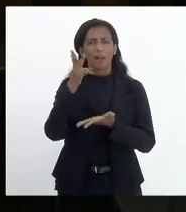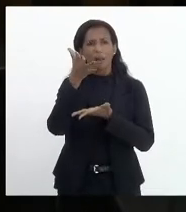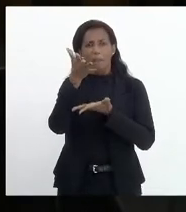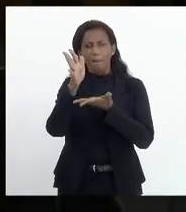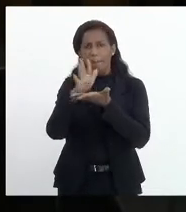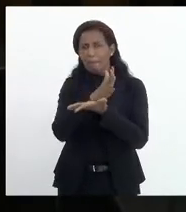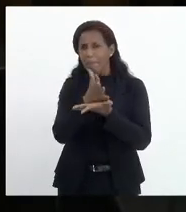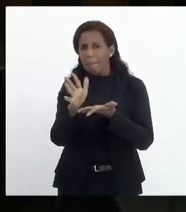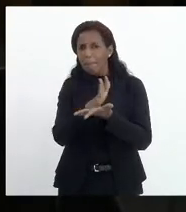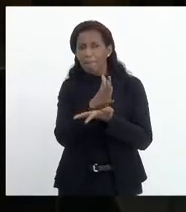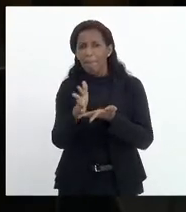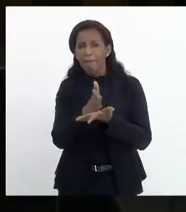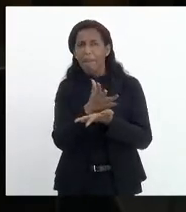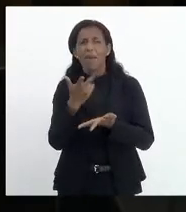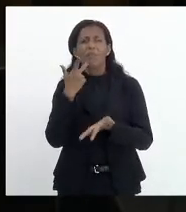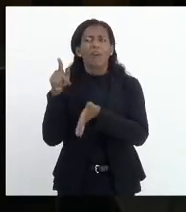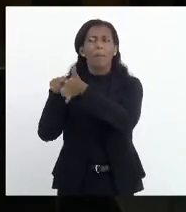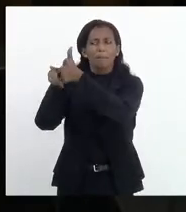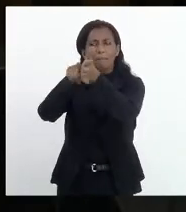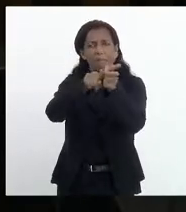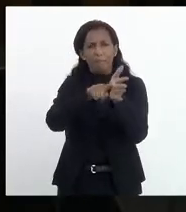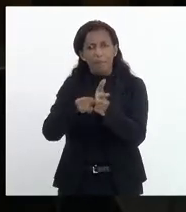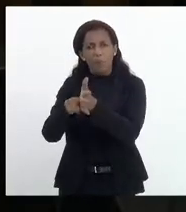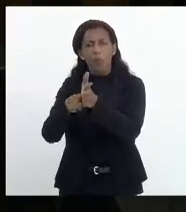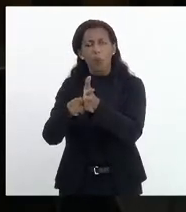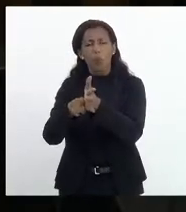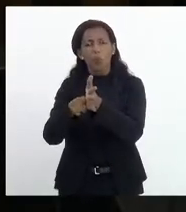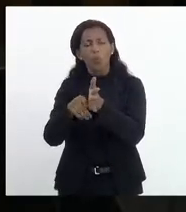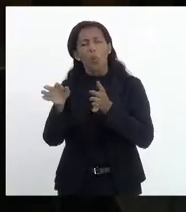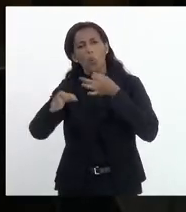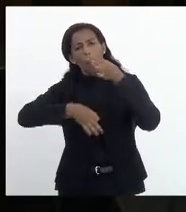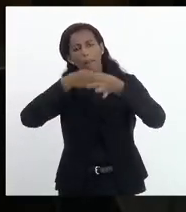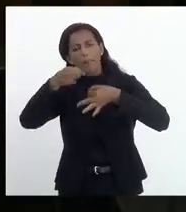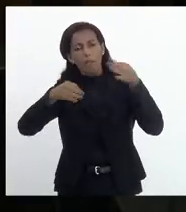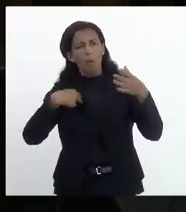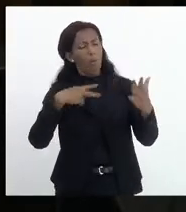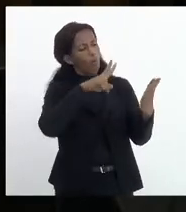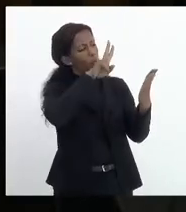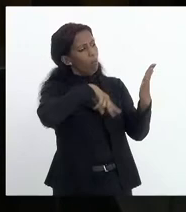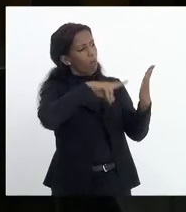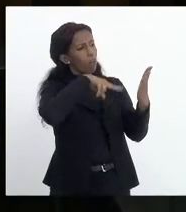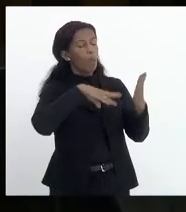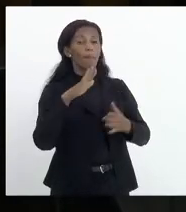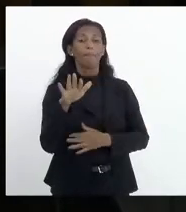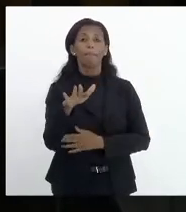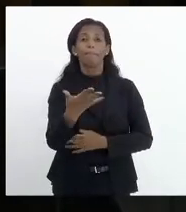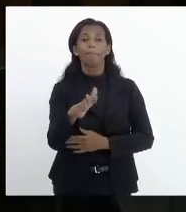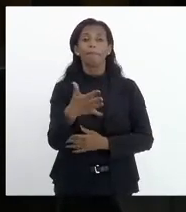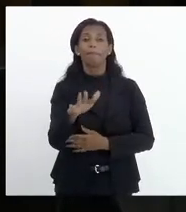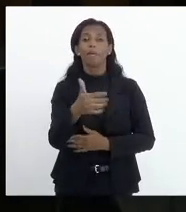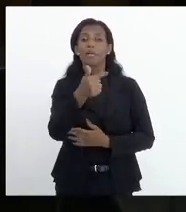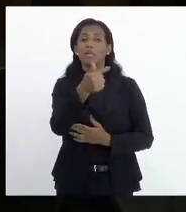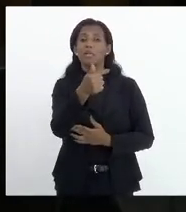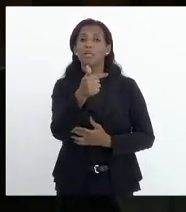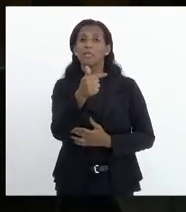eu me respondo nas pesquisas de opinião que tenho lido aproximadamente